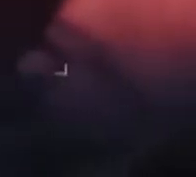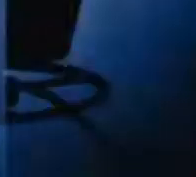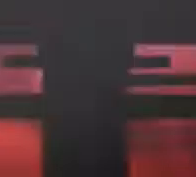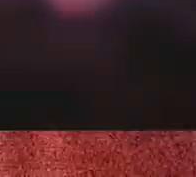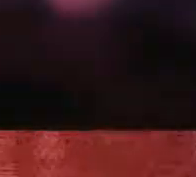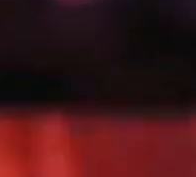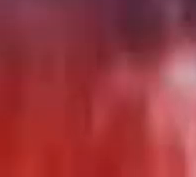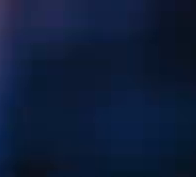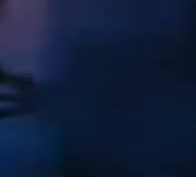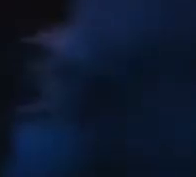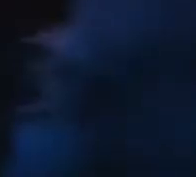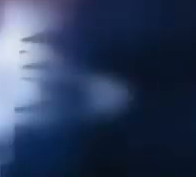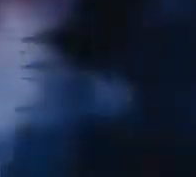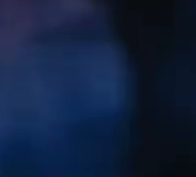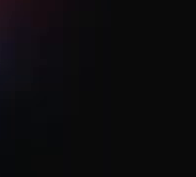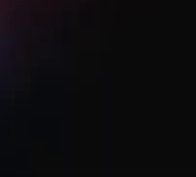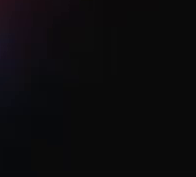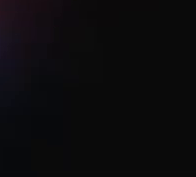Música